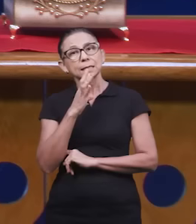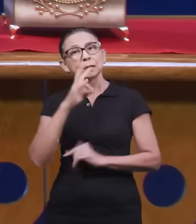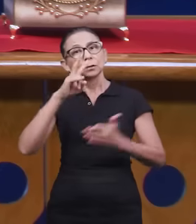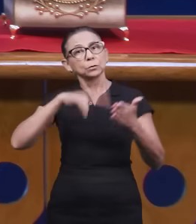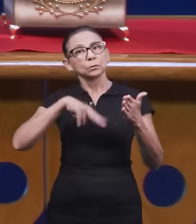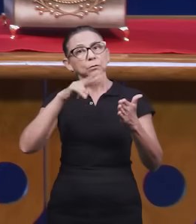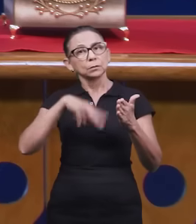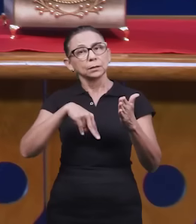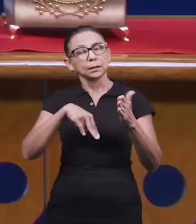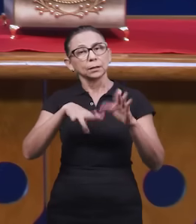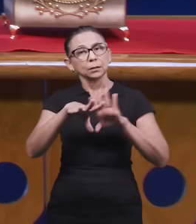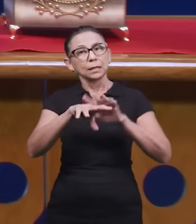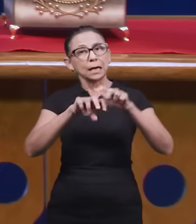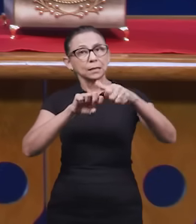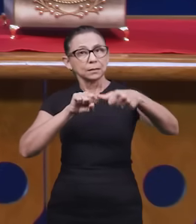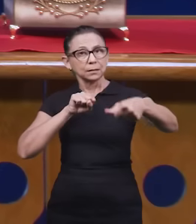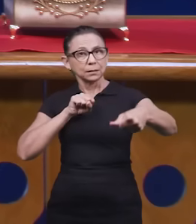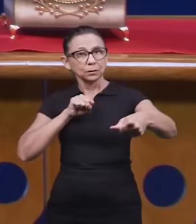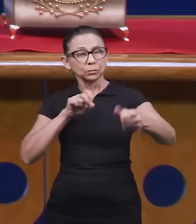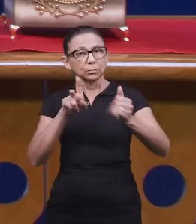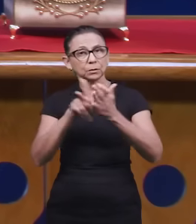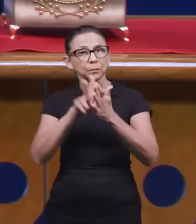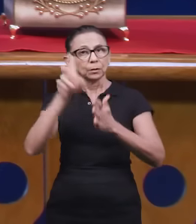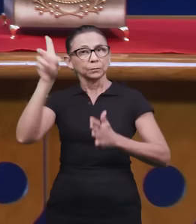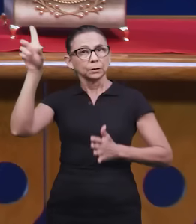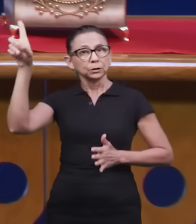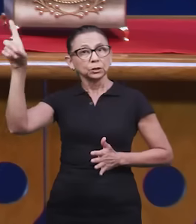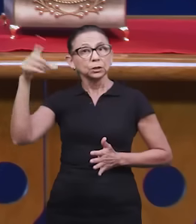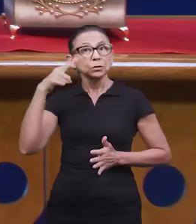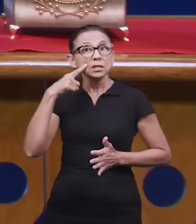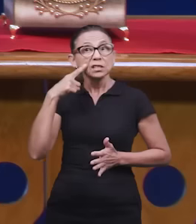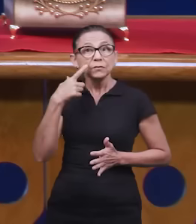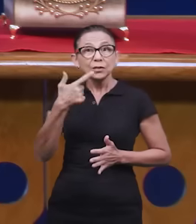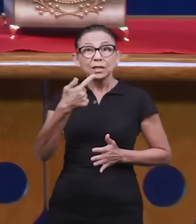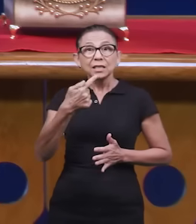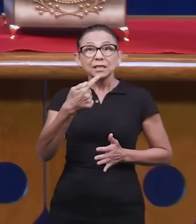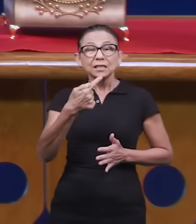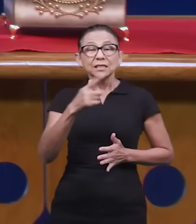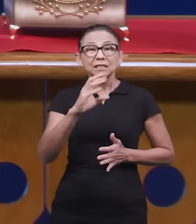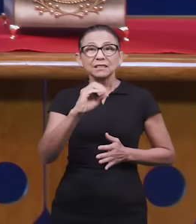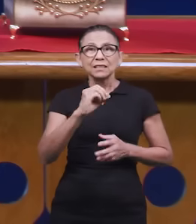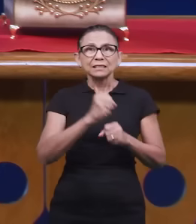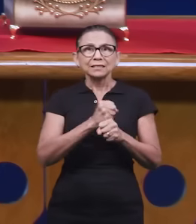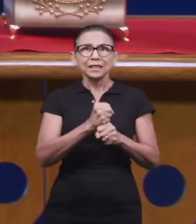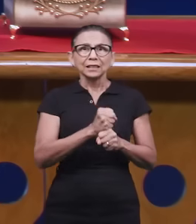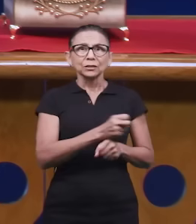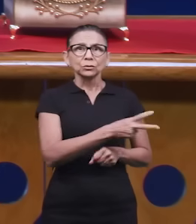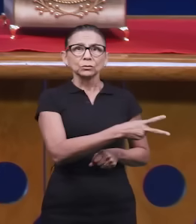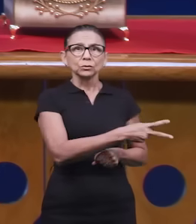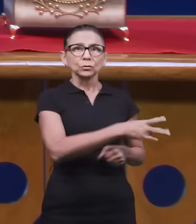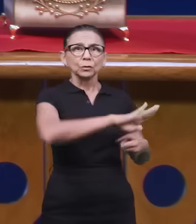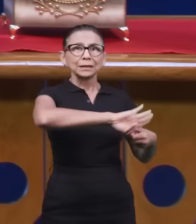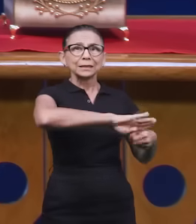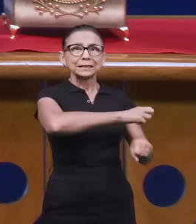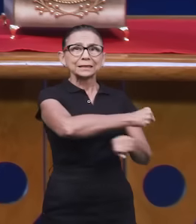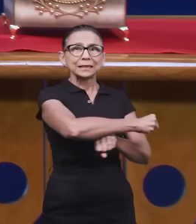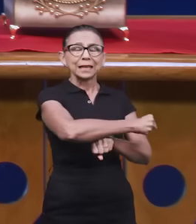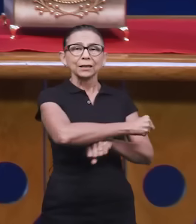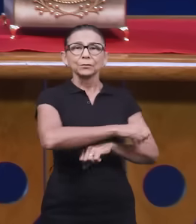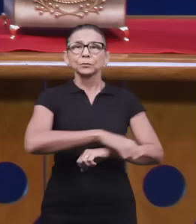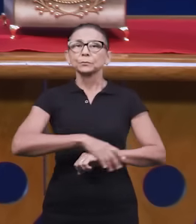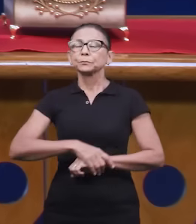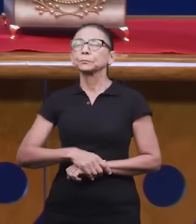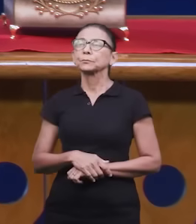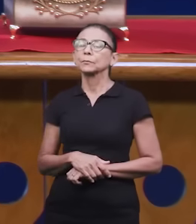Deus. Ele, lendo o profeta Jeremias, tomou ciência de que o cativeiro ia durar 70 anos, o Senhor confirmou que era isso